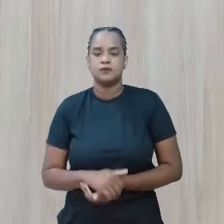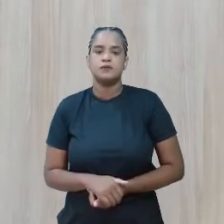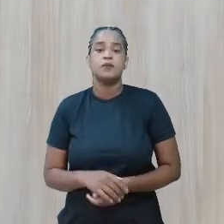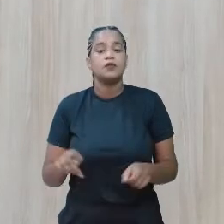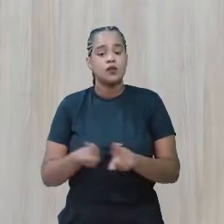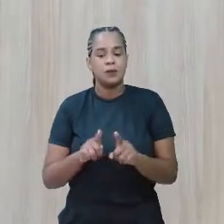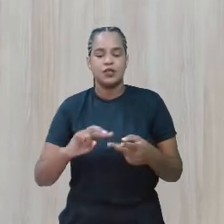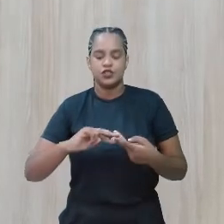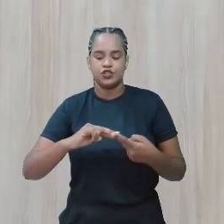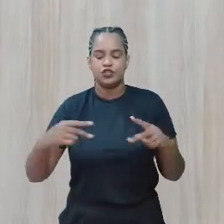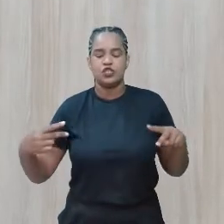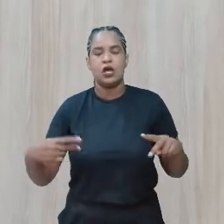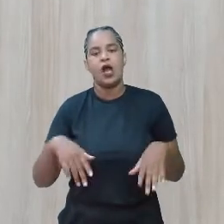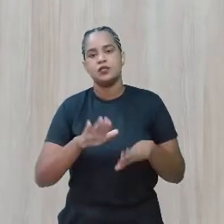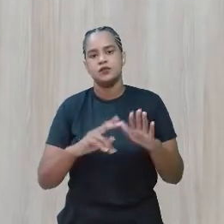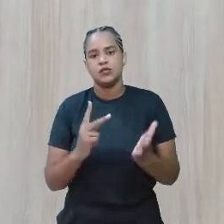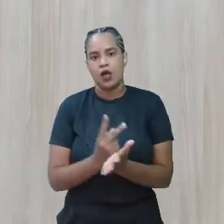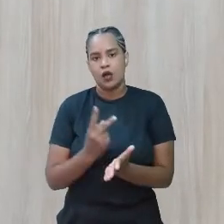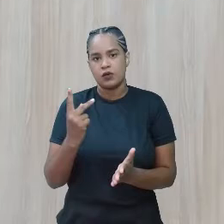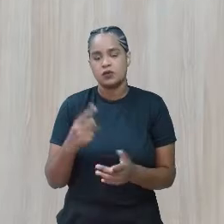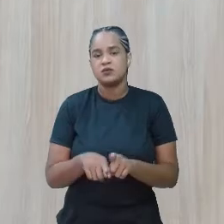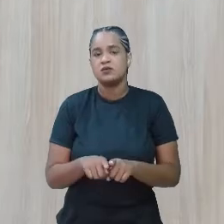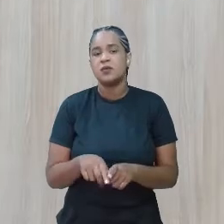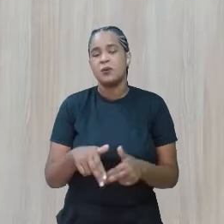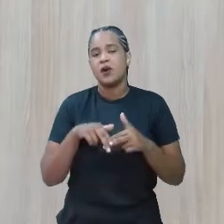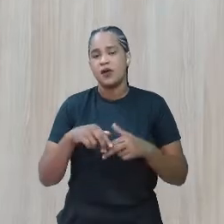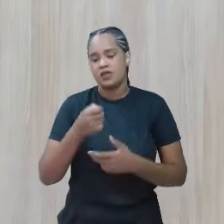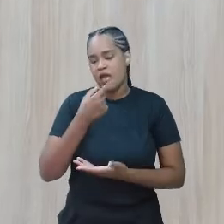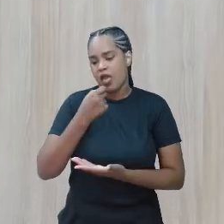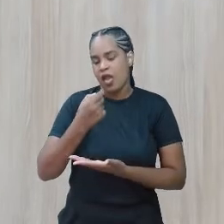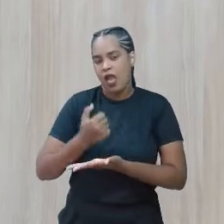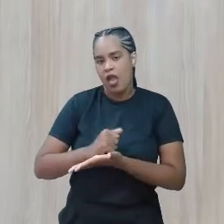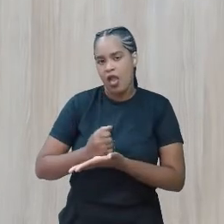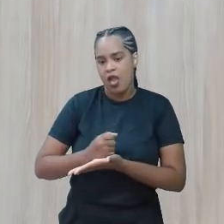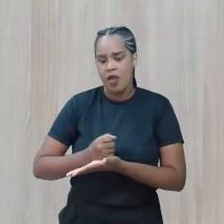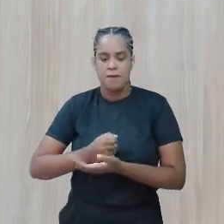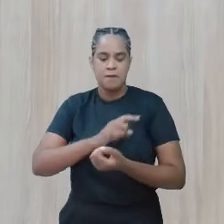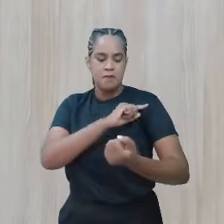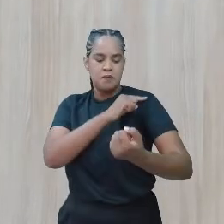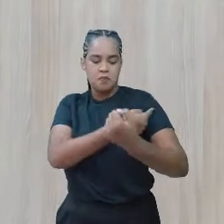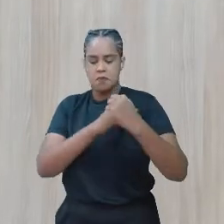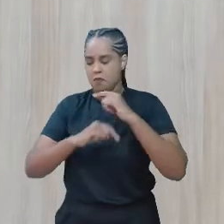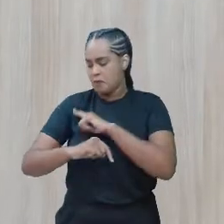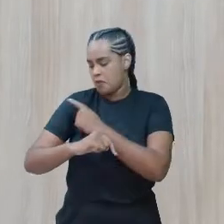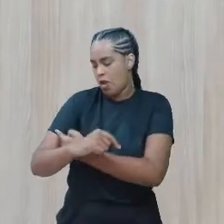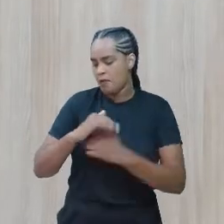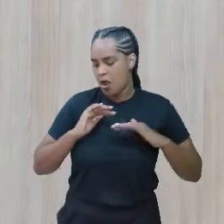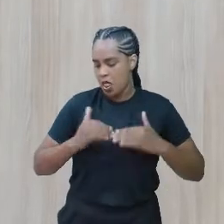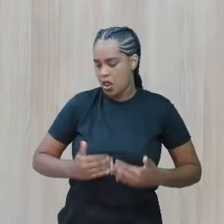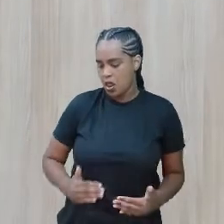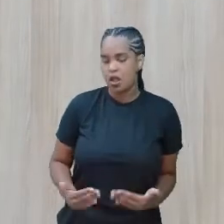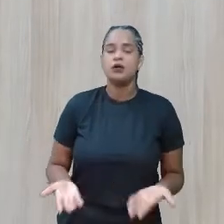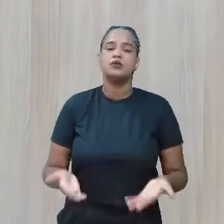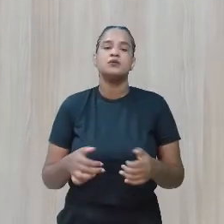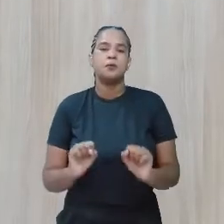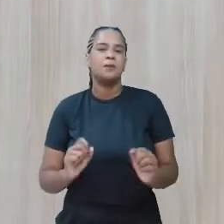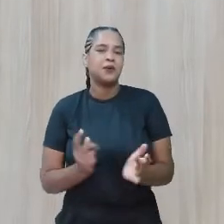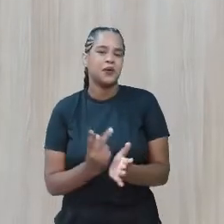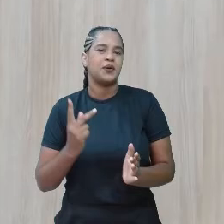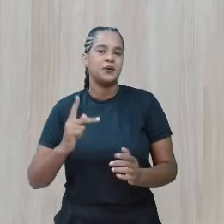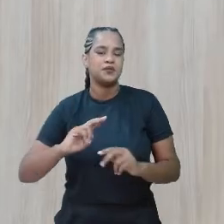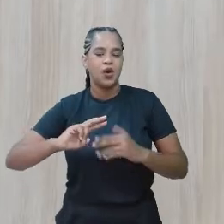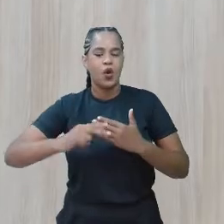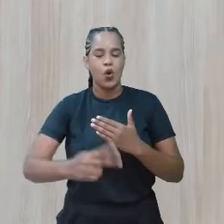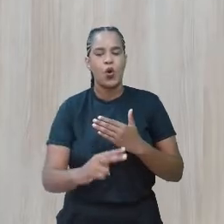né? E diante de algumas substâncias que essas pessoas, né, costumam, né, ingerir, costumam tomar, e aí pode